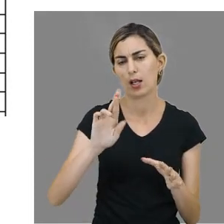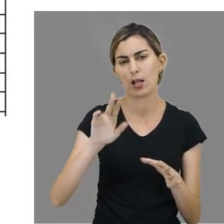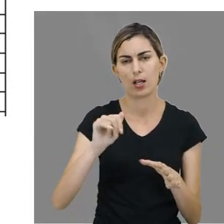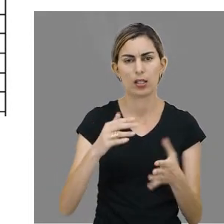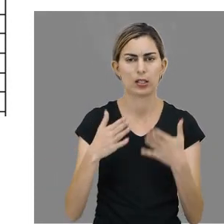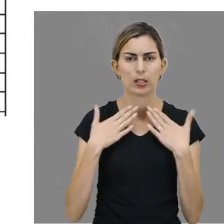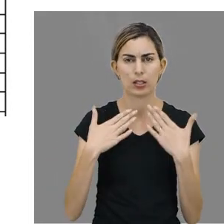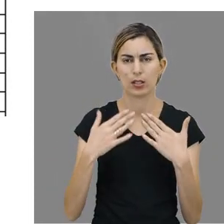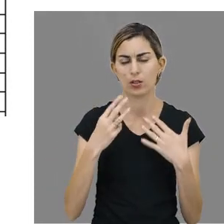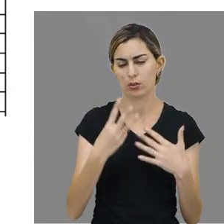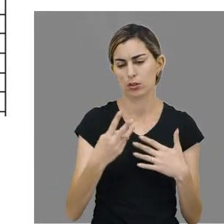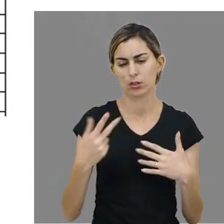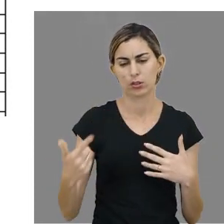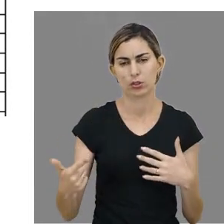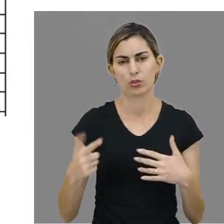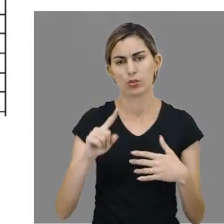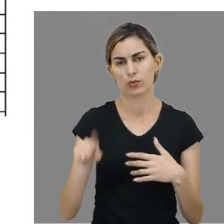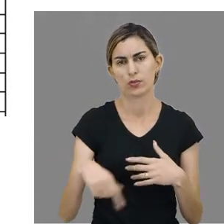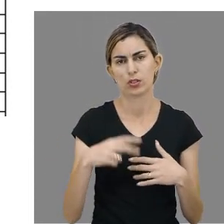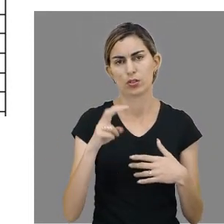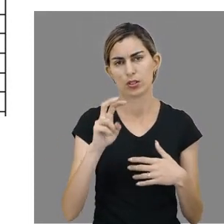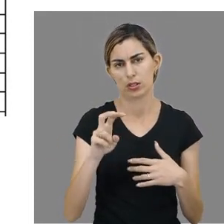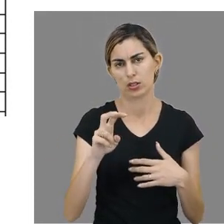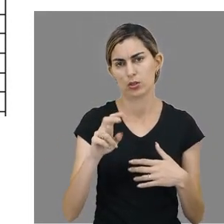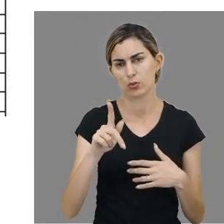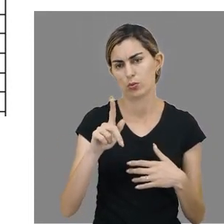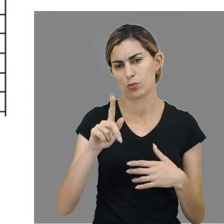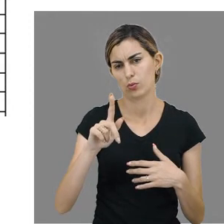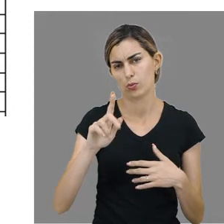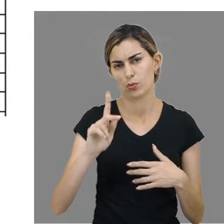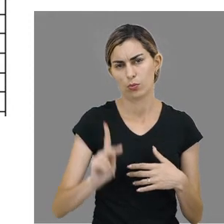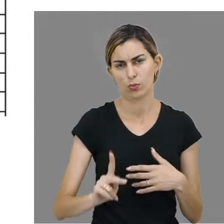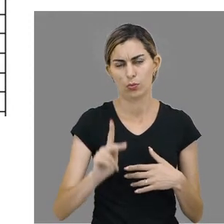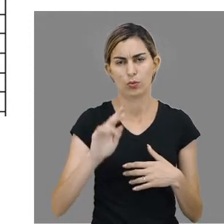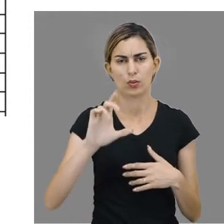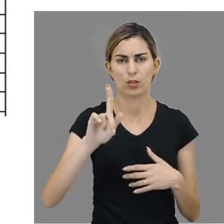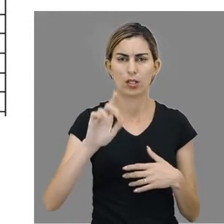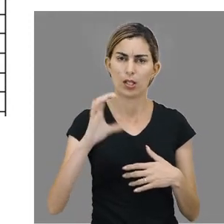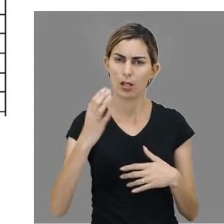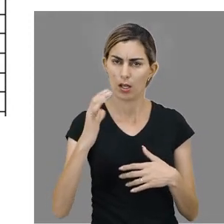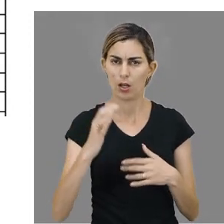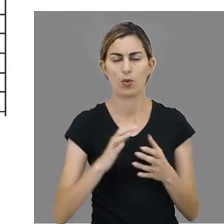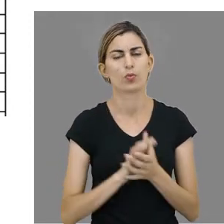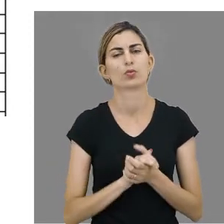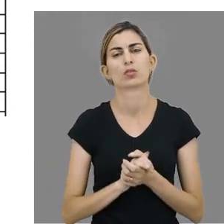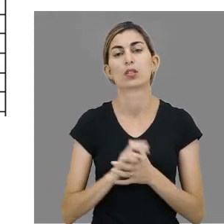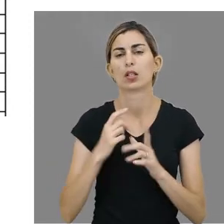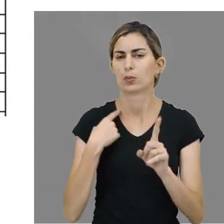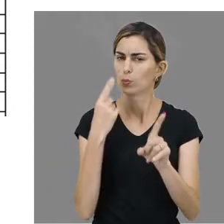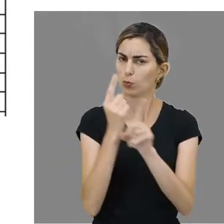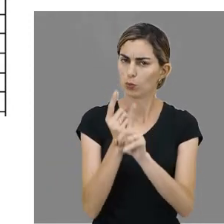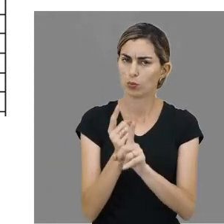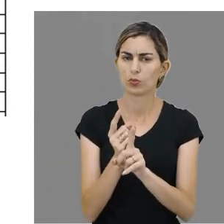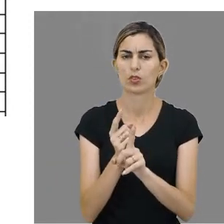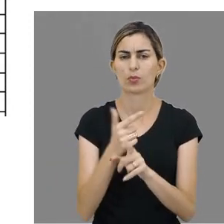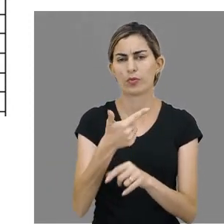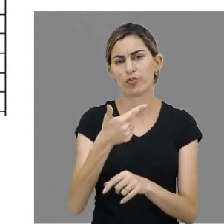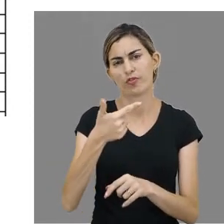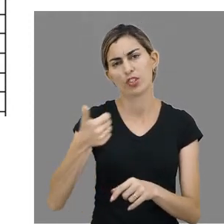de calor de 32,5 graus Celsius. Em nossos cálculos, encontramos